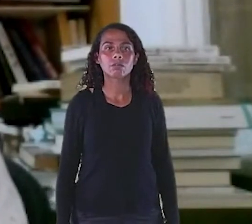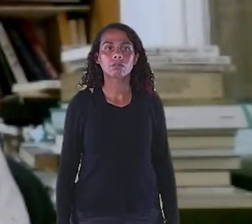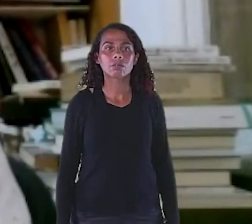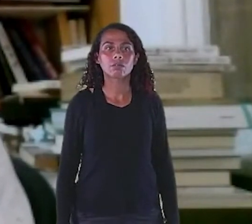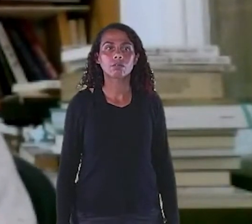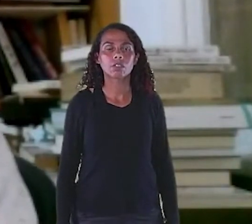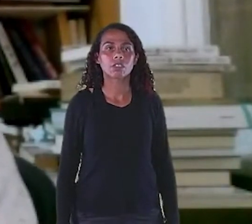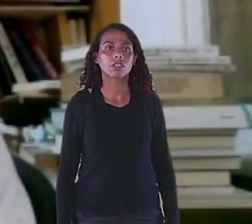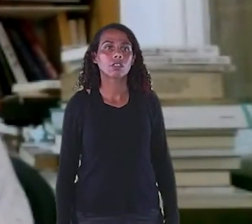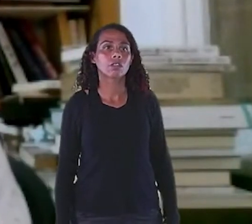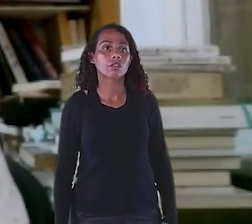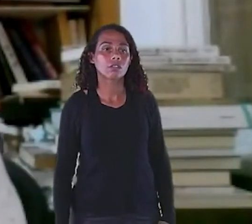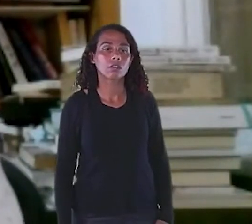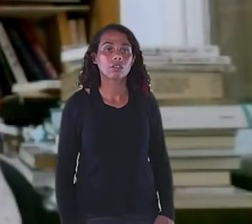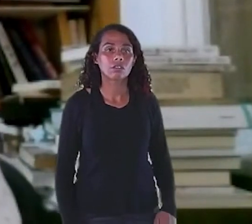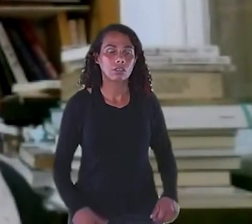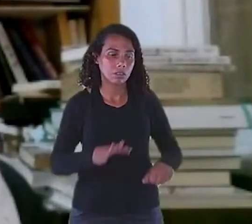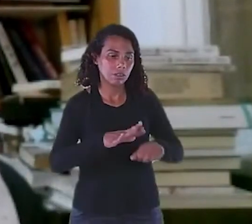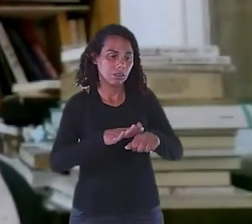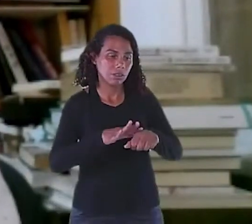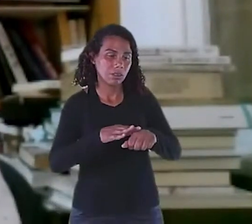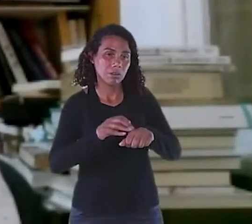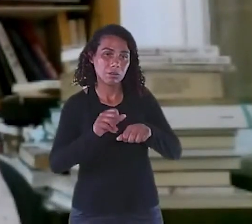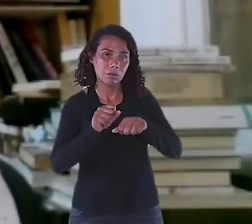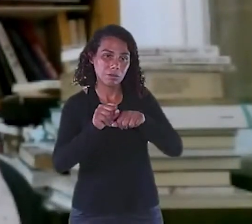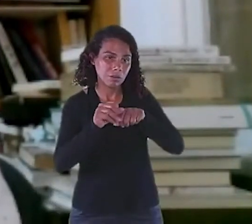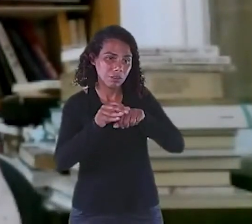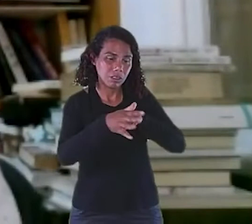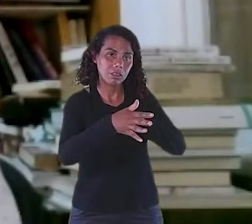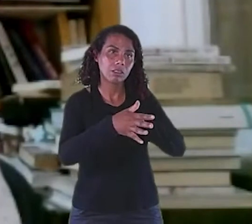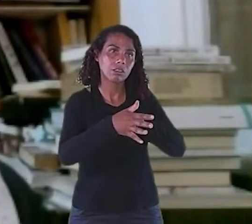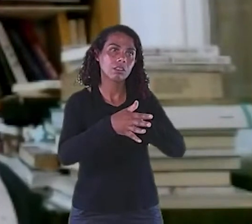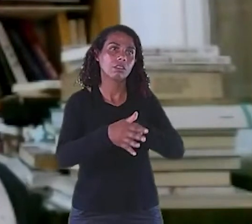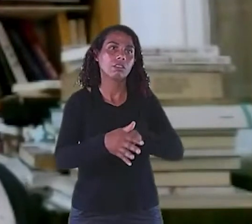Essa pandemia, esse pandemônio aí do